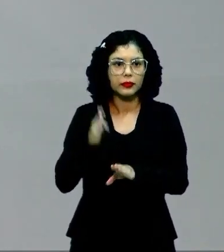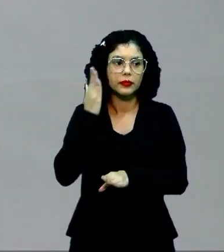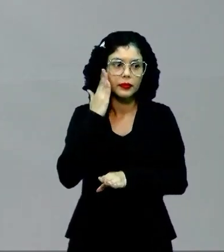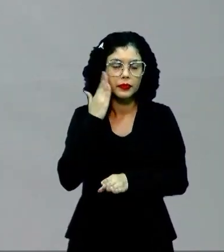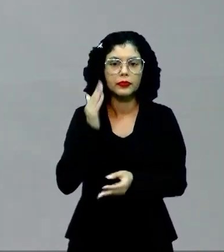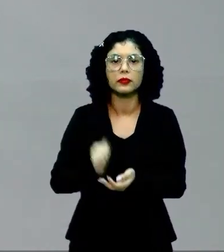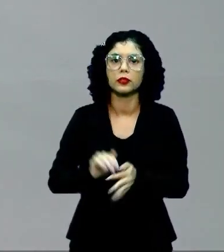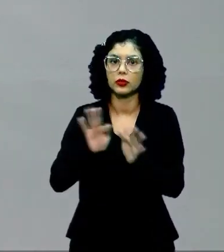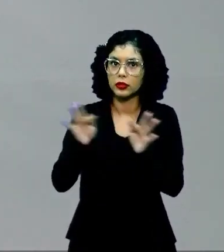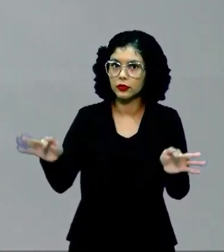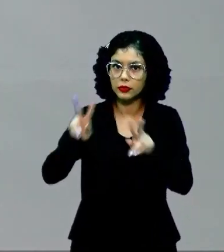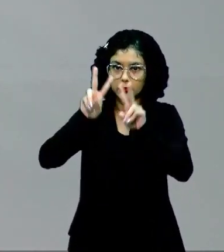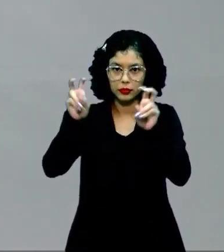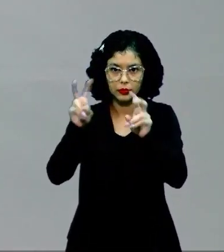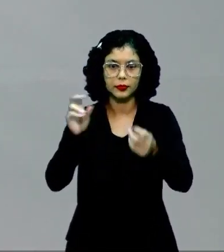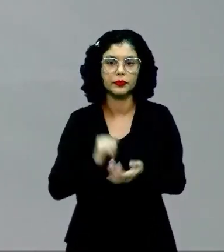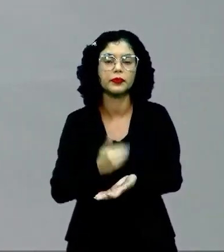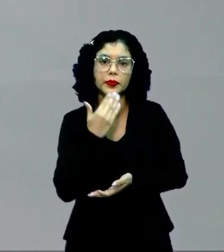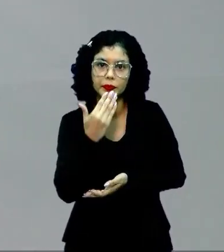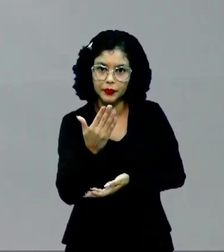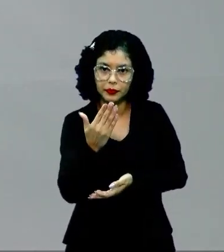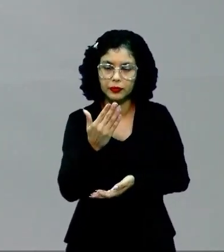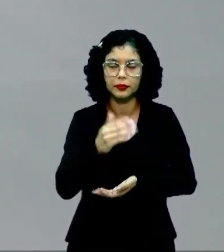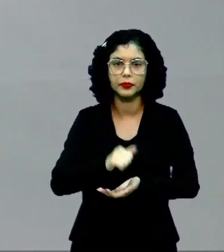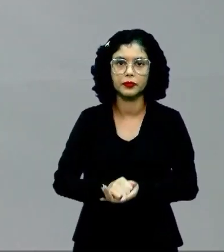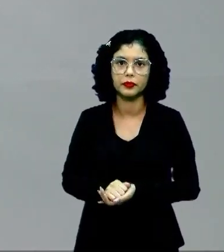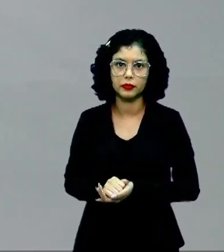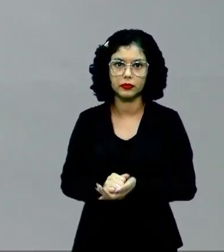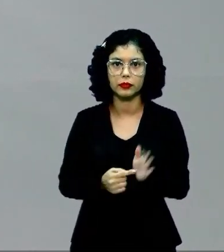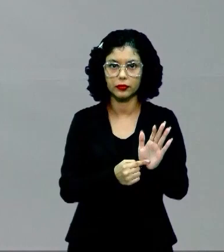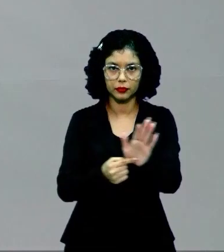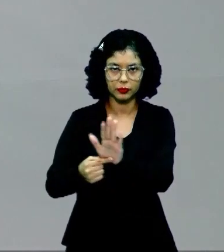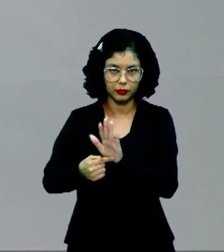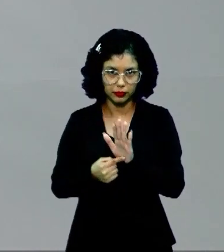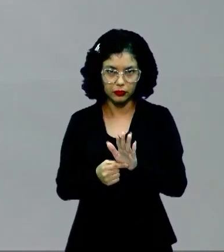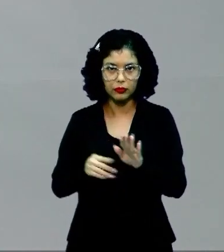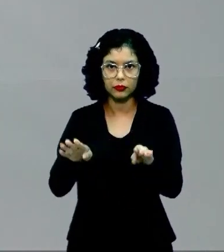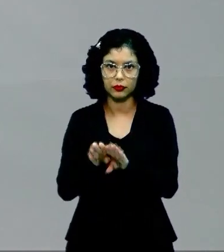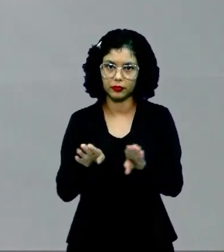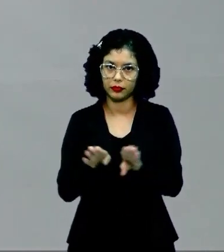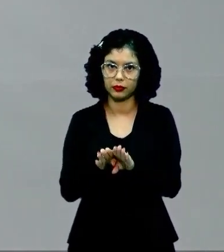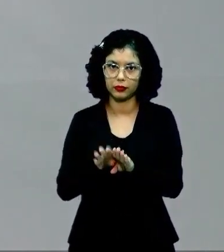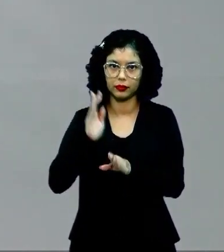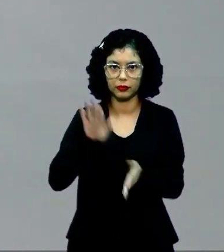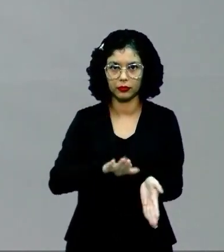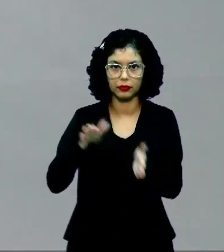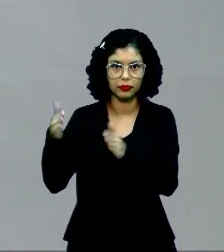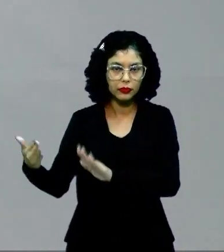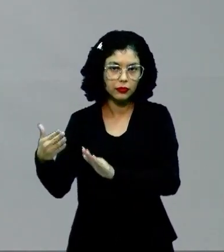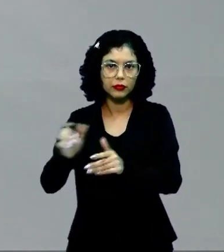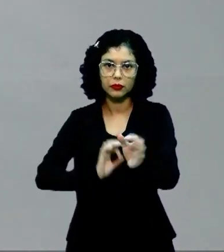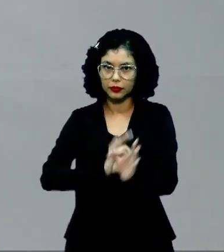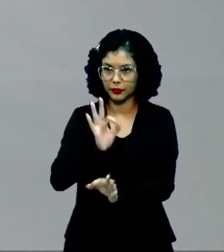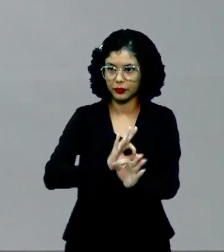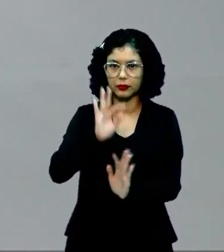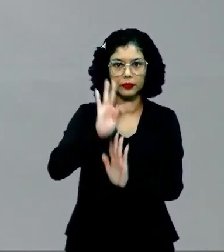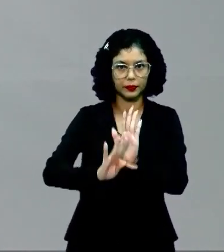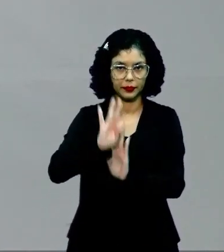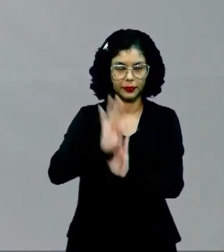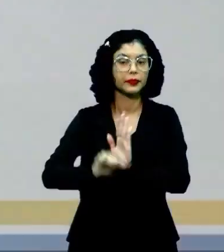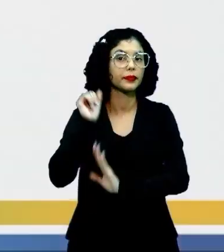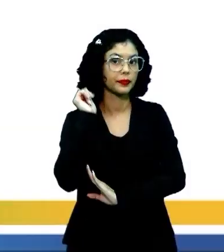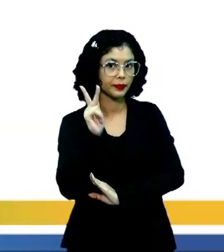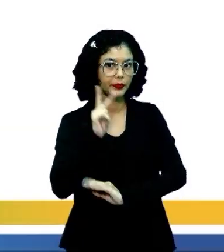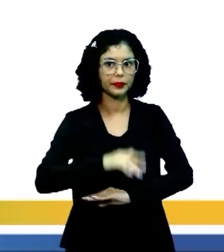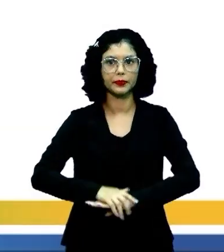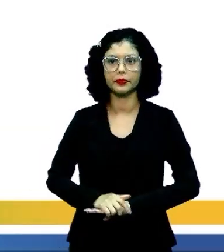o que a frase tema está te mostrando a partir daquela organização textual,